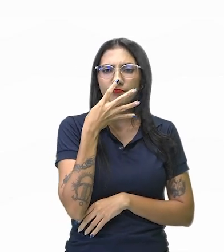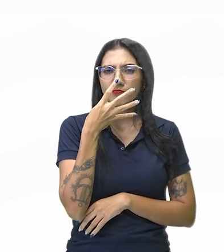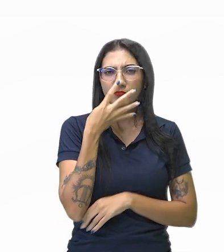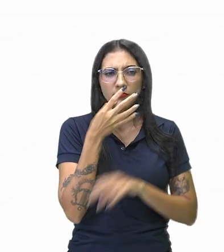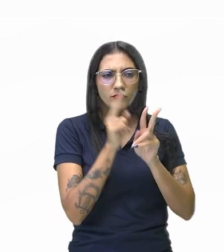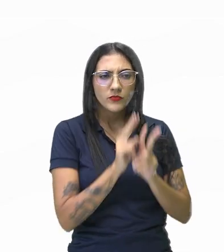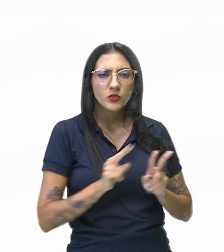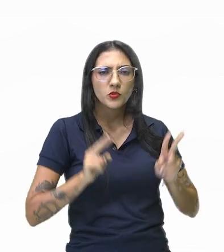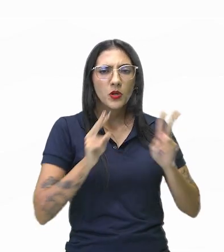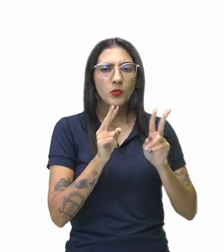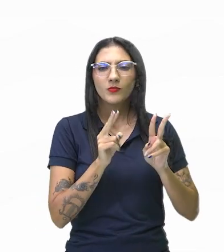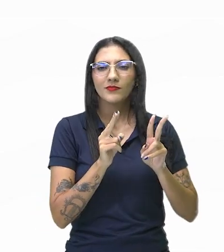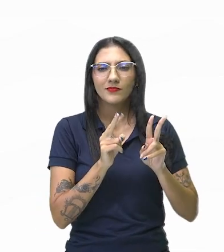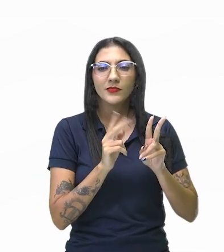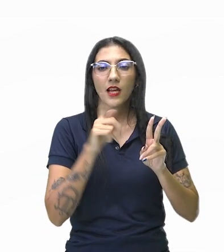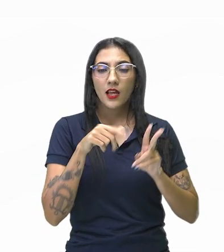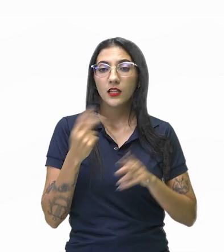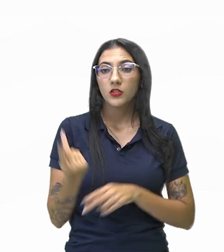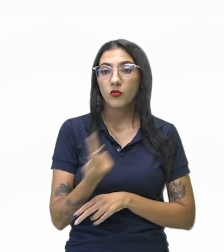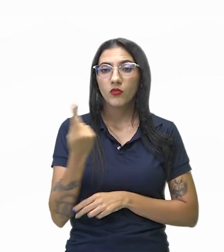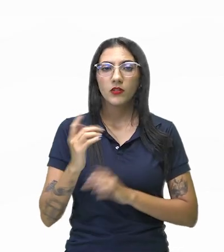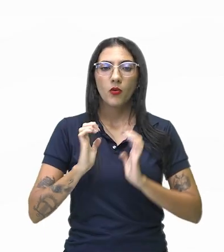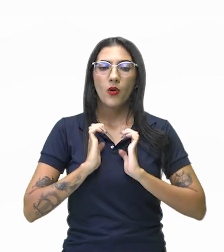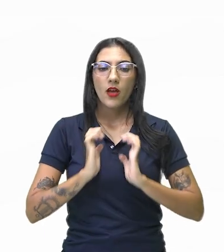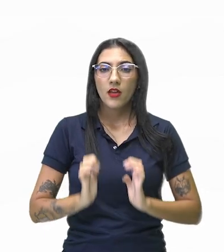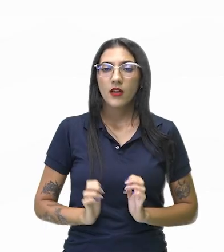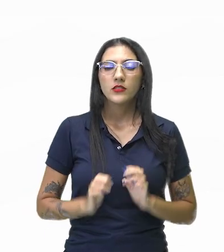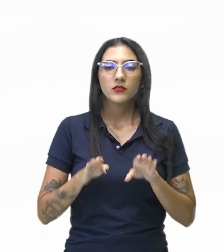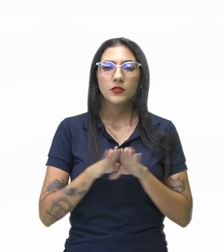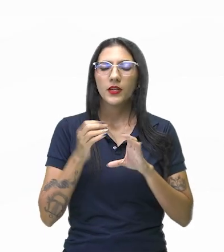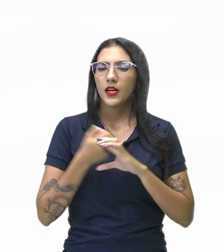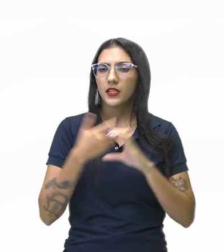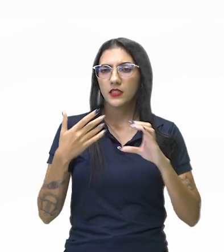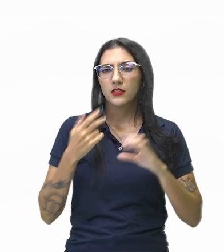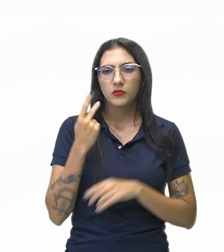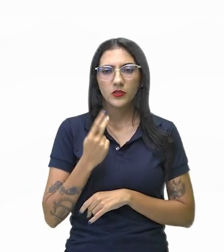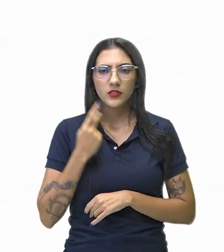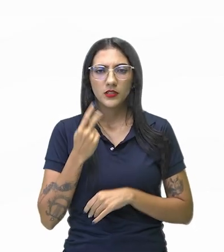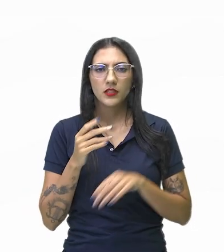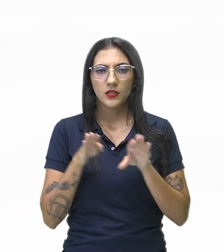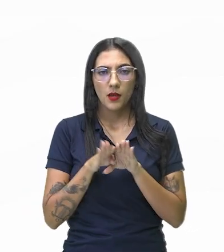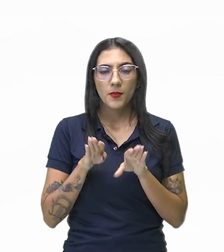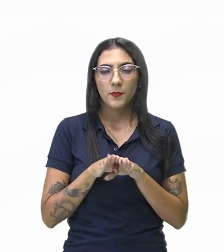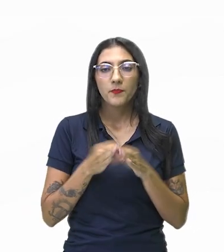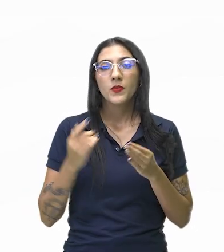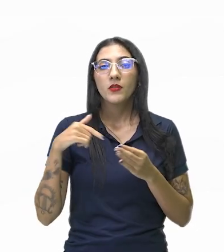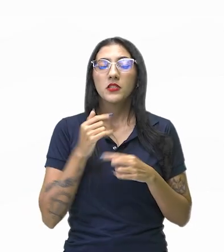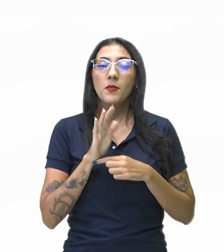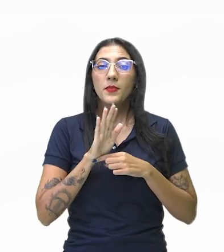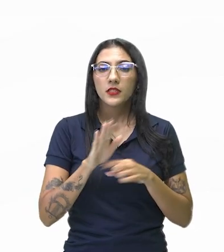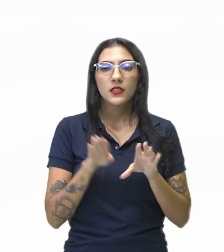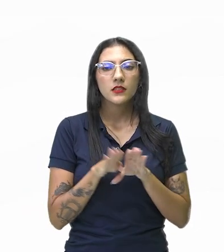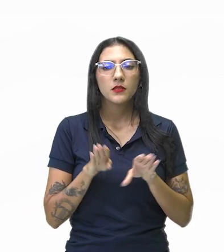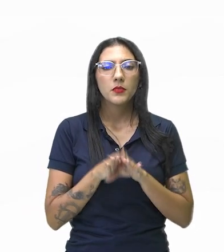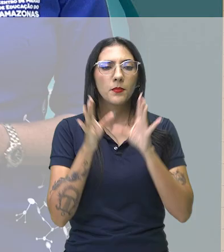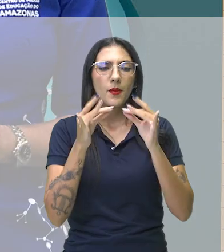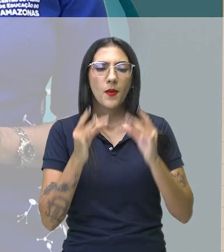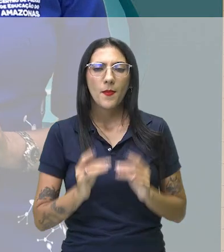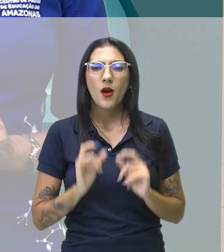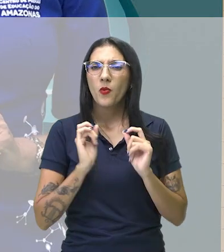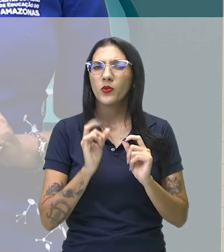apreciada esteticamente, mas ela tem valores éticos e políticos. A gente vai conceituar para você o que são esses